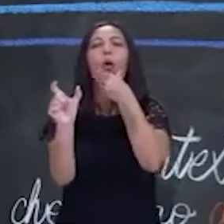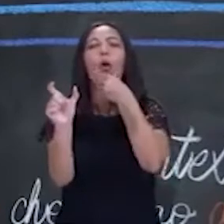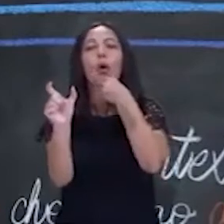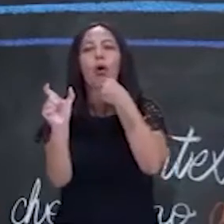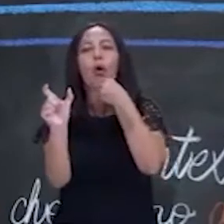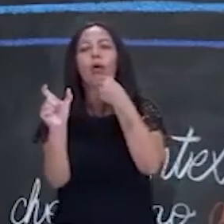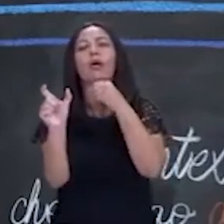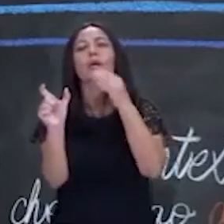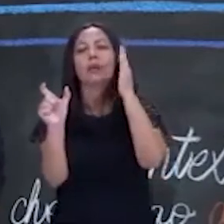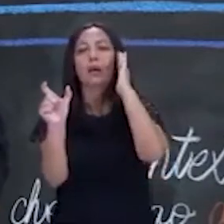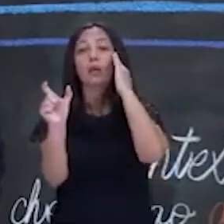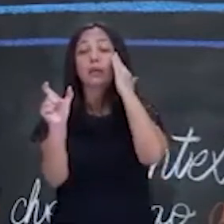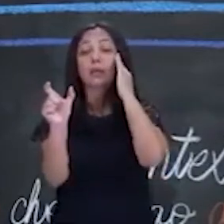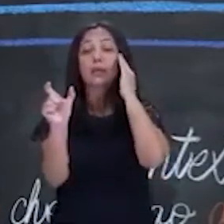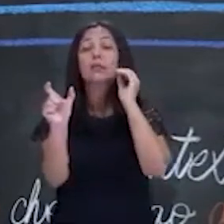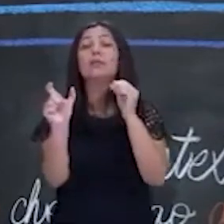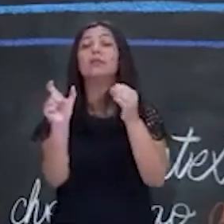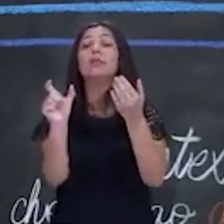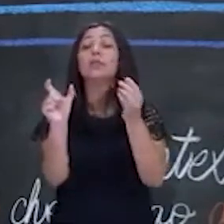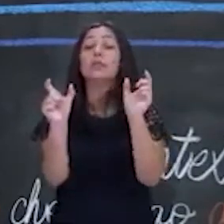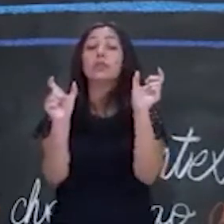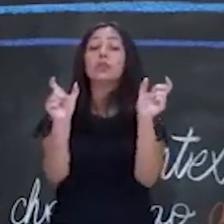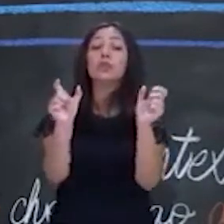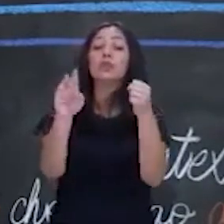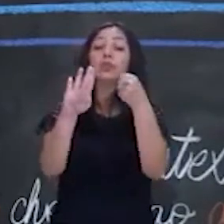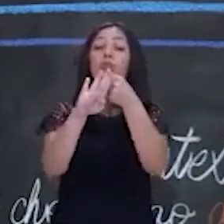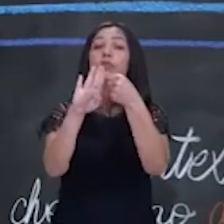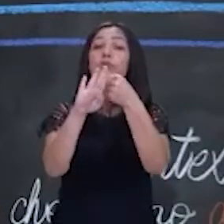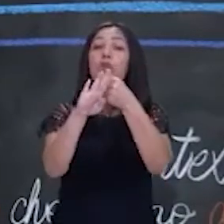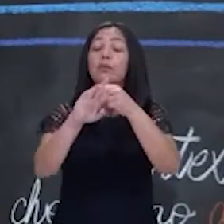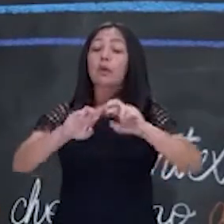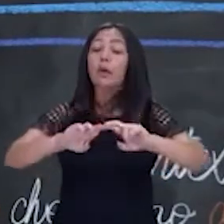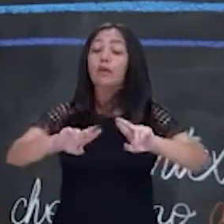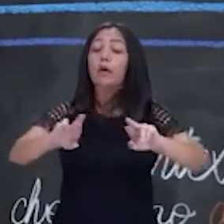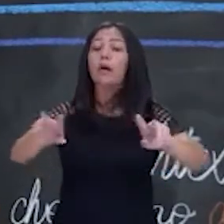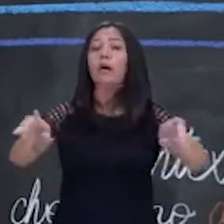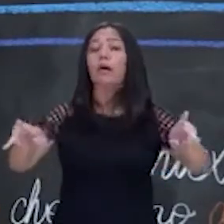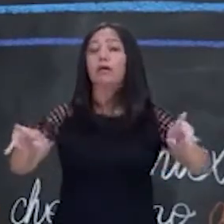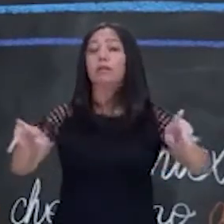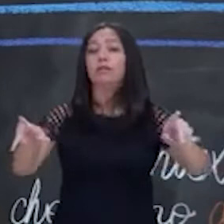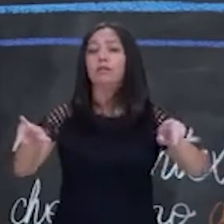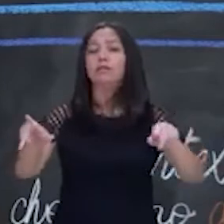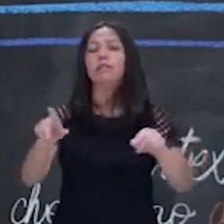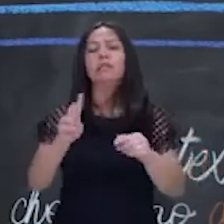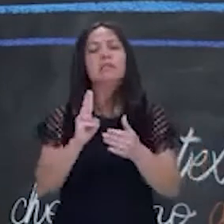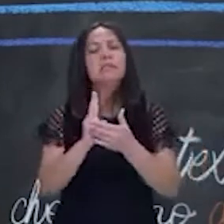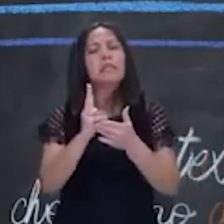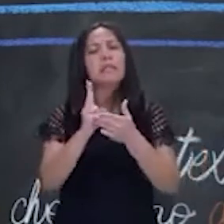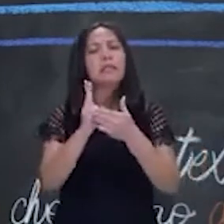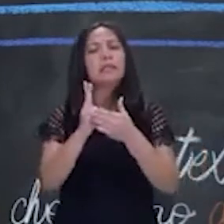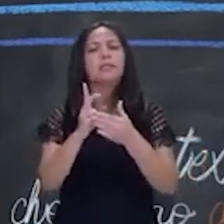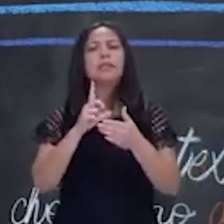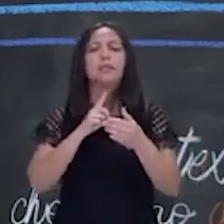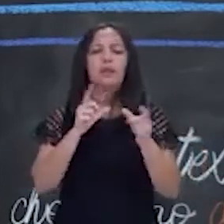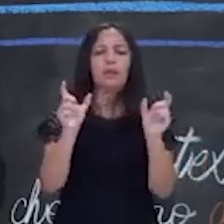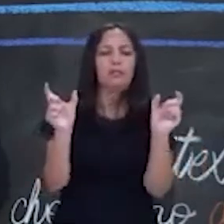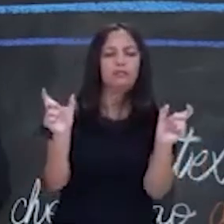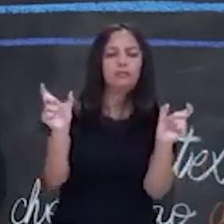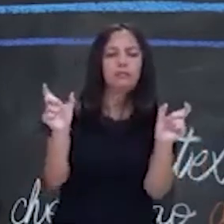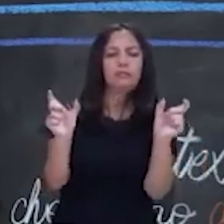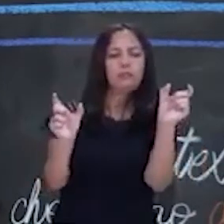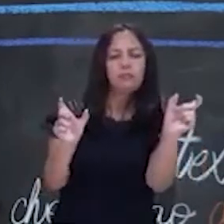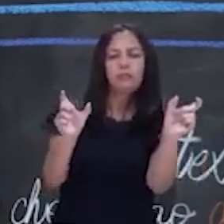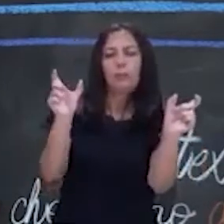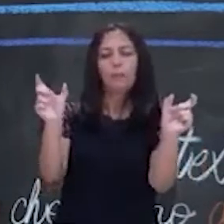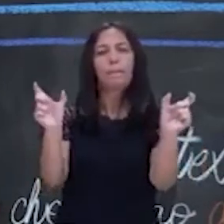caso, de masculino e de feminino, já torna o substantivo uma classe variável. Então, sempre que você ouvir que uma classe é uma